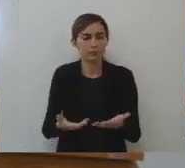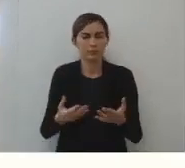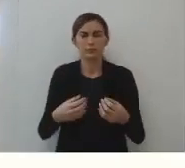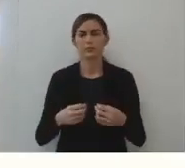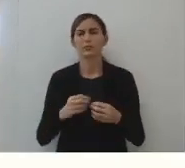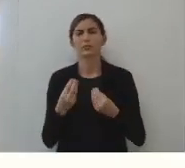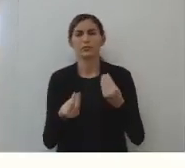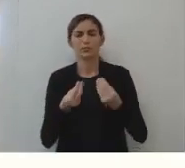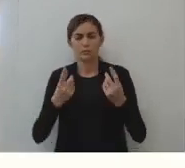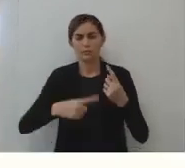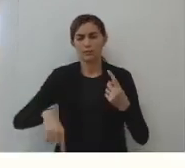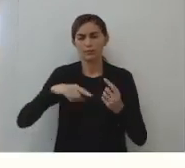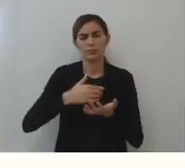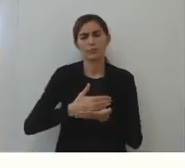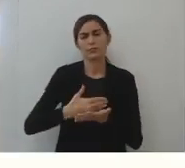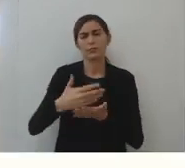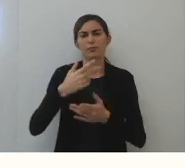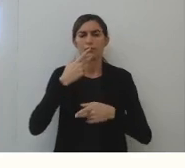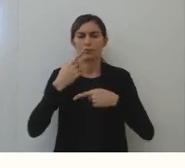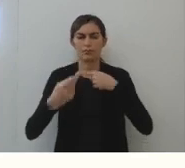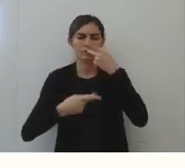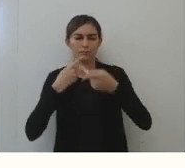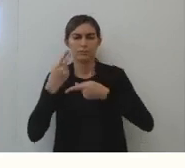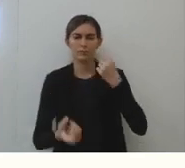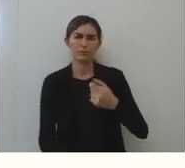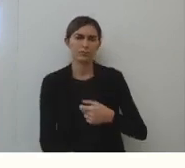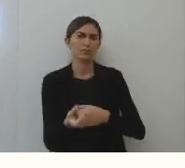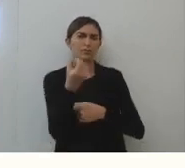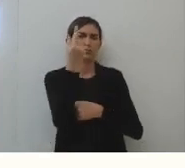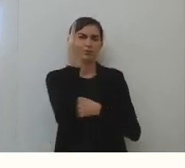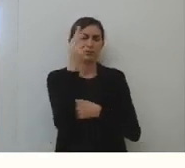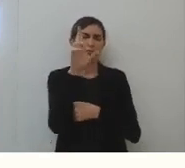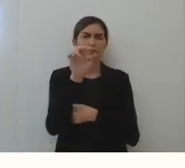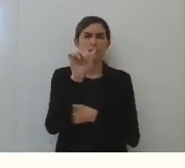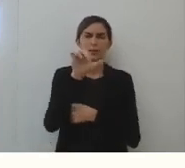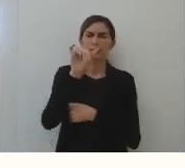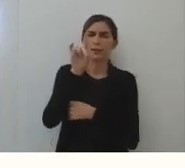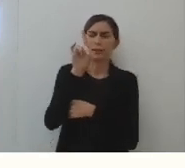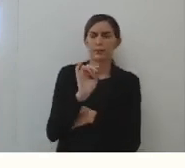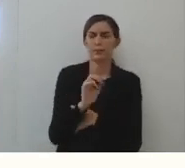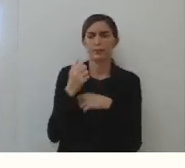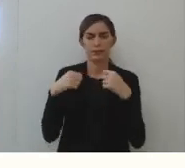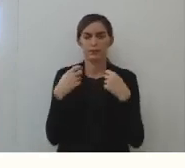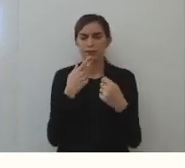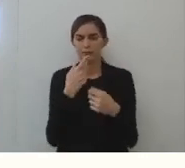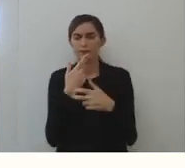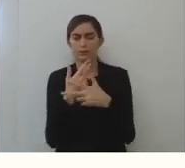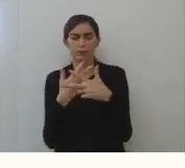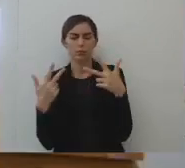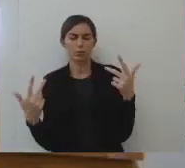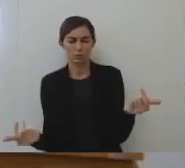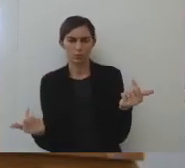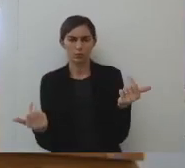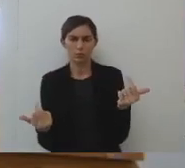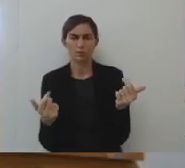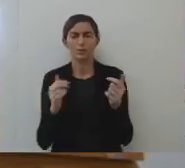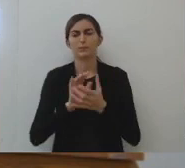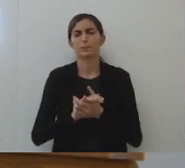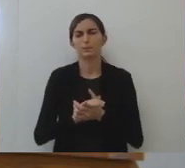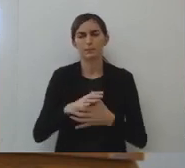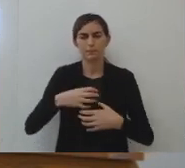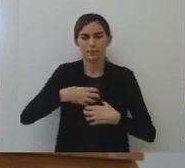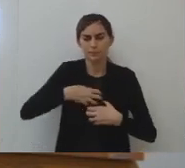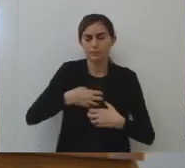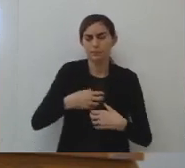Instinto. Para a gente poder começar a falar sobre estranhamento da realidade, a gente precisa falar de uma coisa chamada instinto,